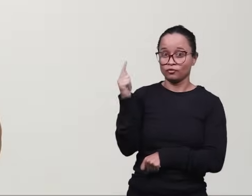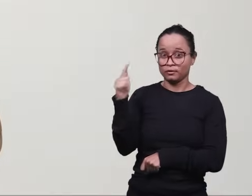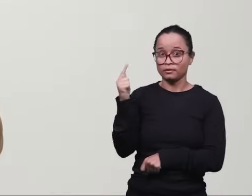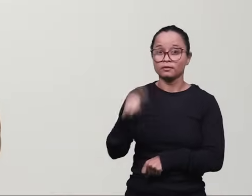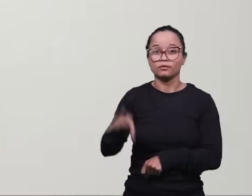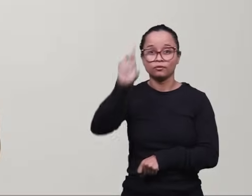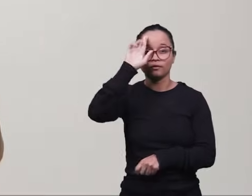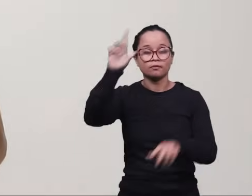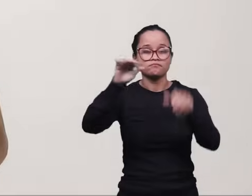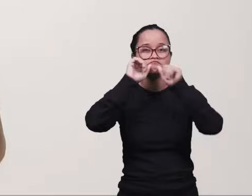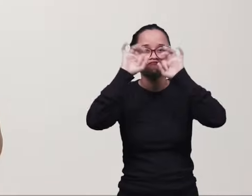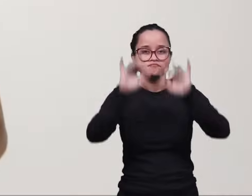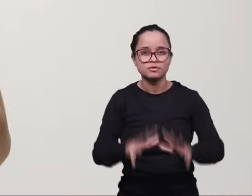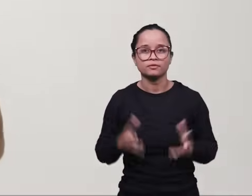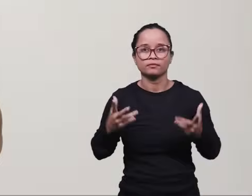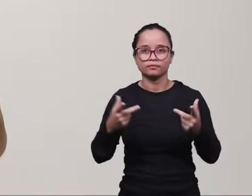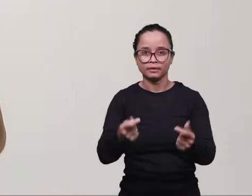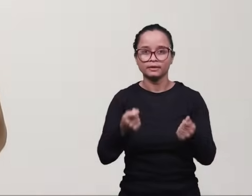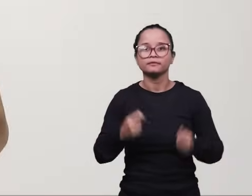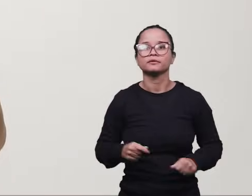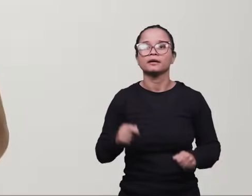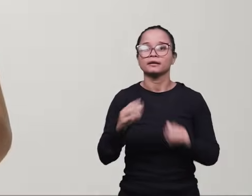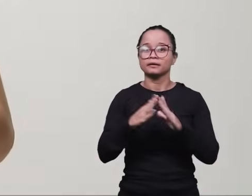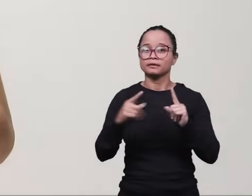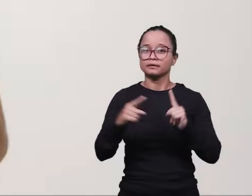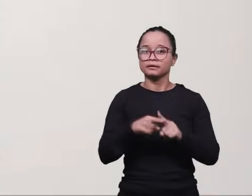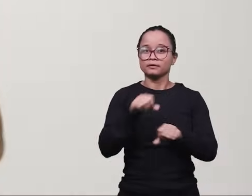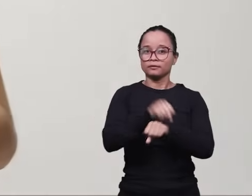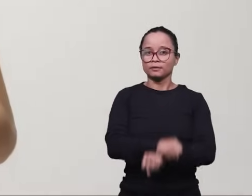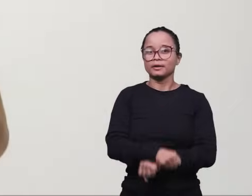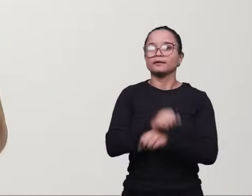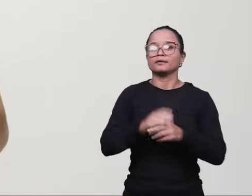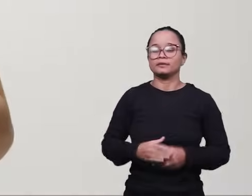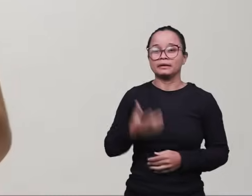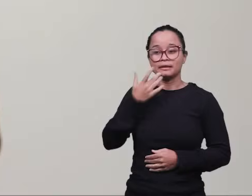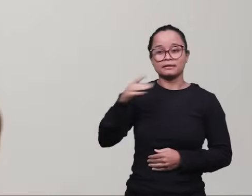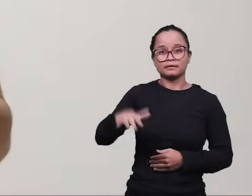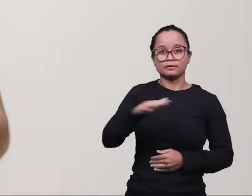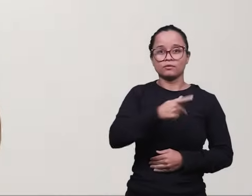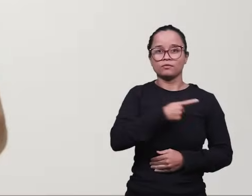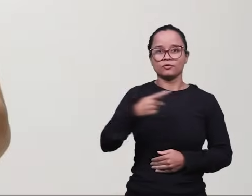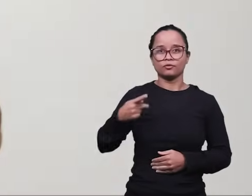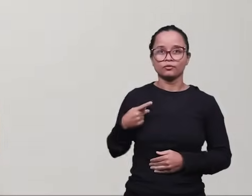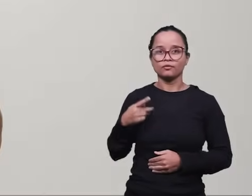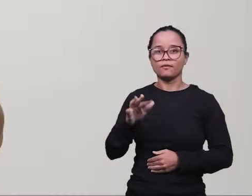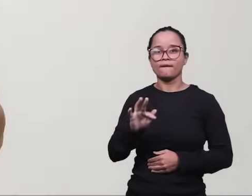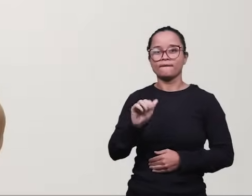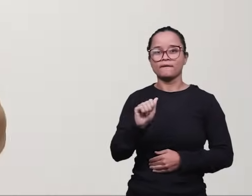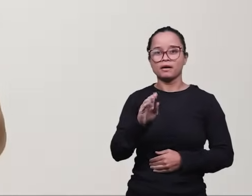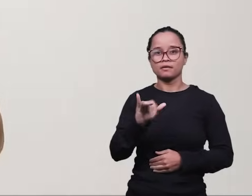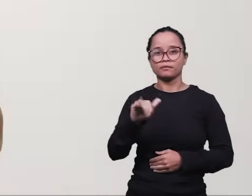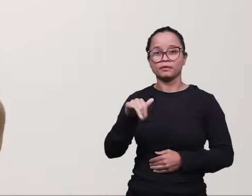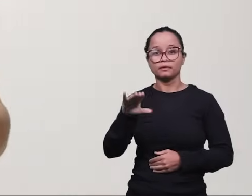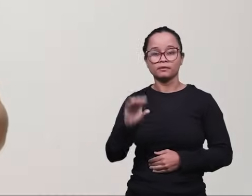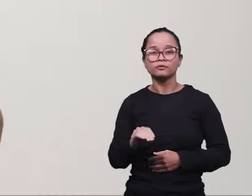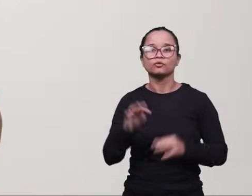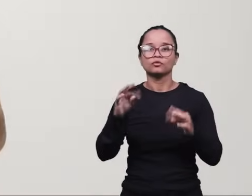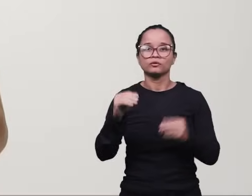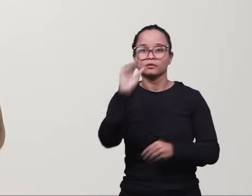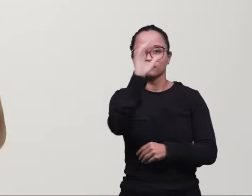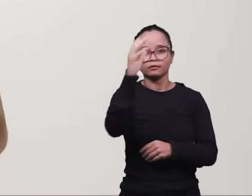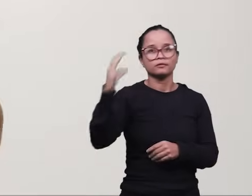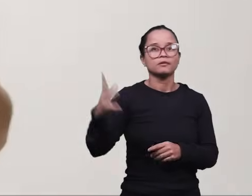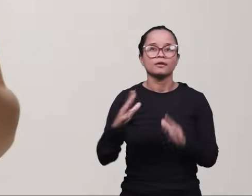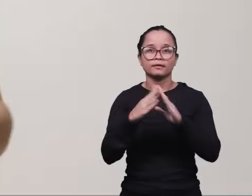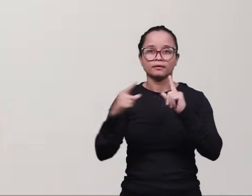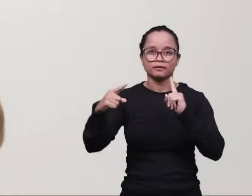o Senhor concedeu uma bênção maravilhosa às igrejas no Seminário de Cias. E o pastor Fabiano nos contará os eventos que foram